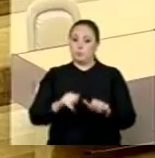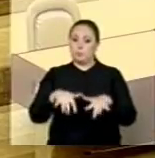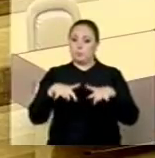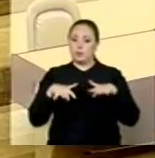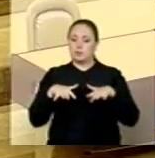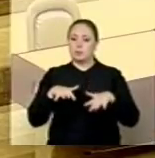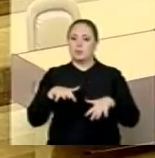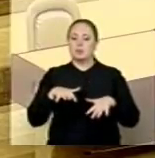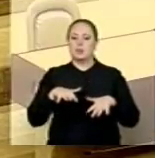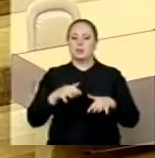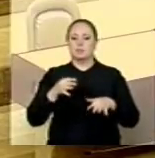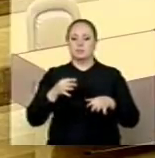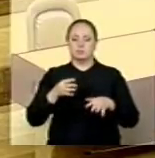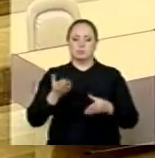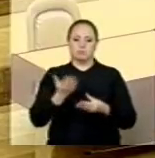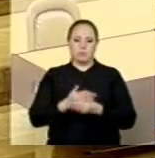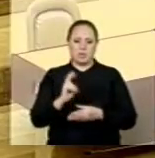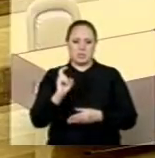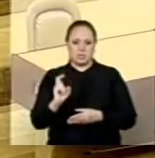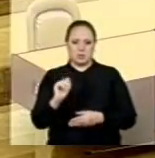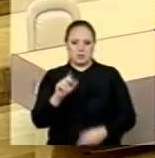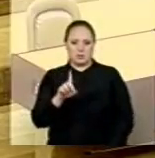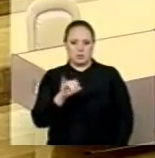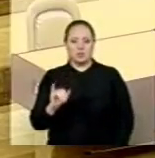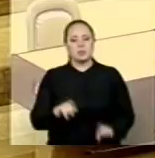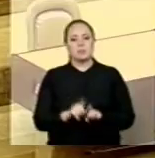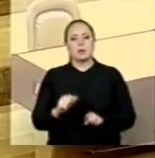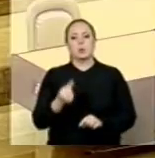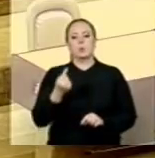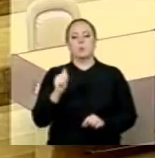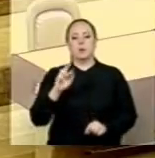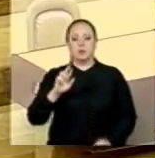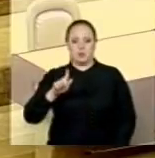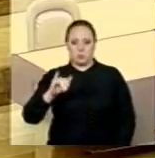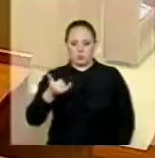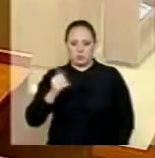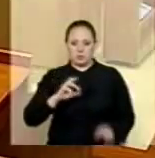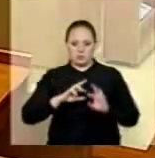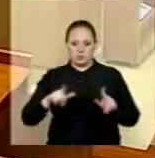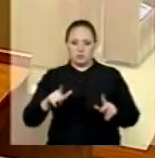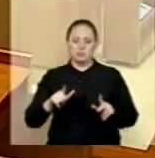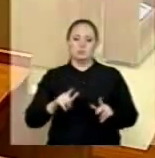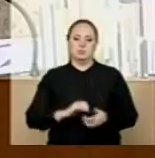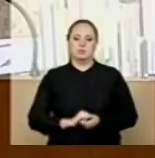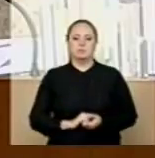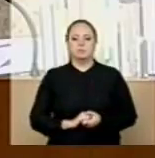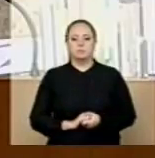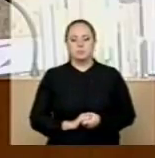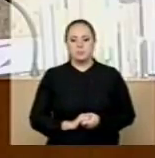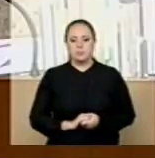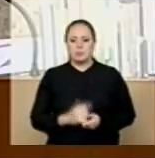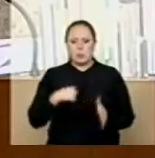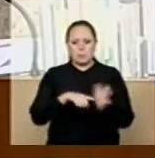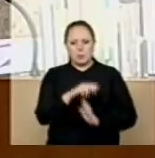julgou 4 ações diretas de inconstitucionalidade e 1 arguição de descumprimento de preceito fundamental. Indago dos